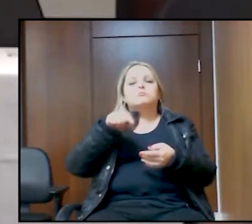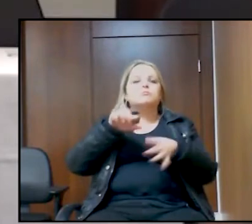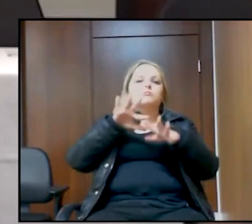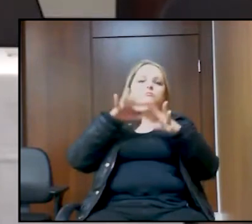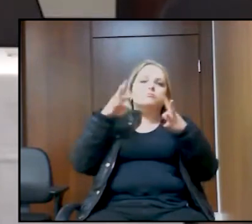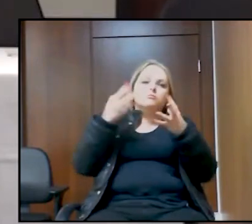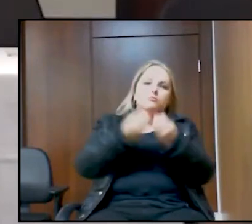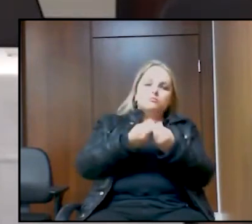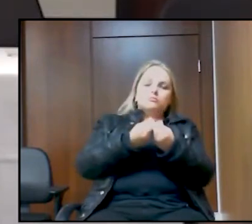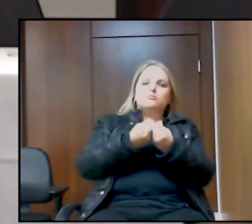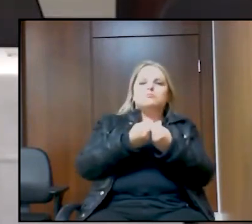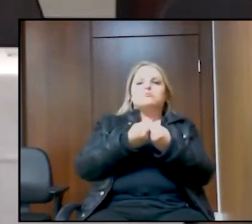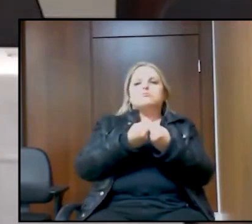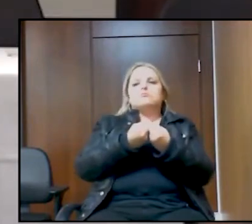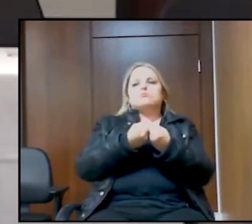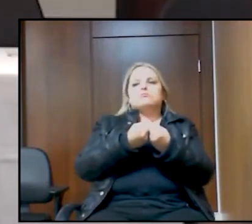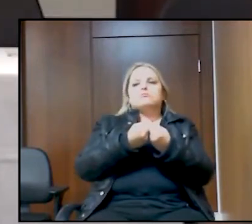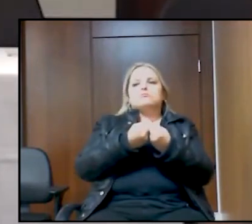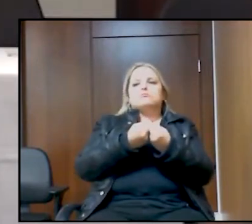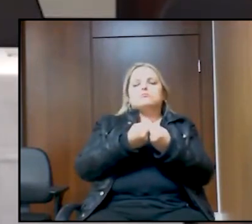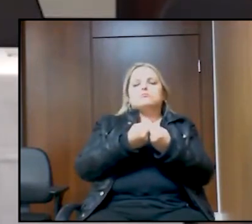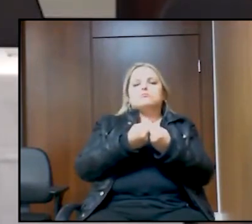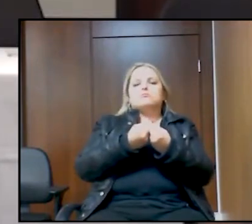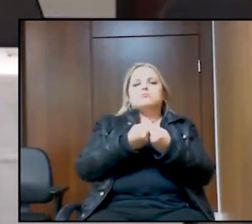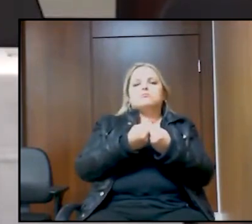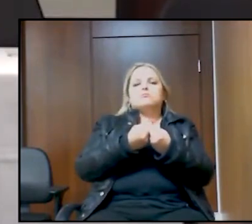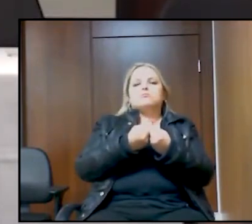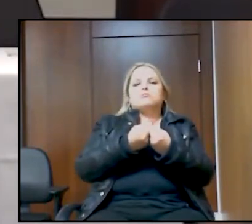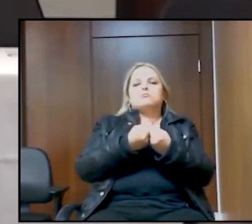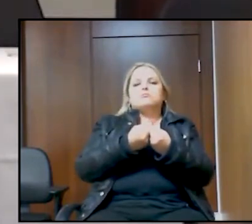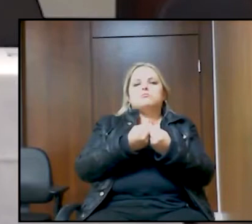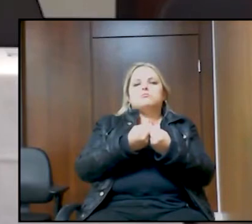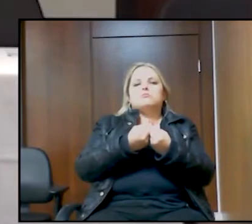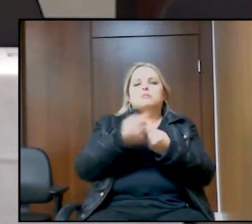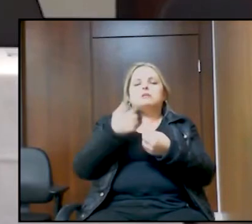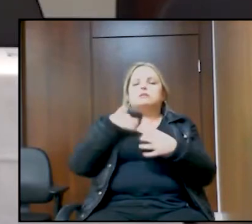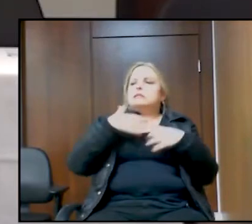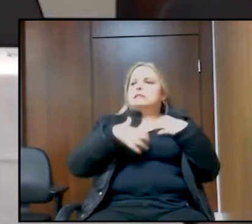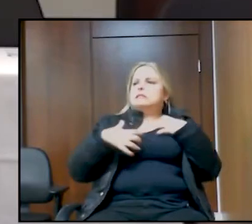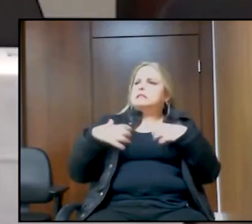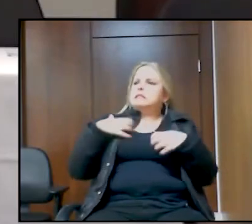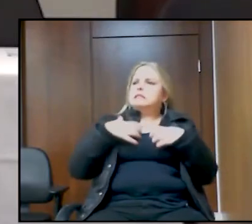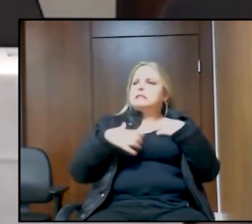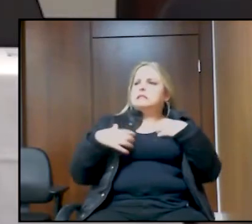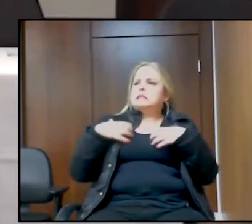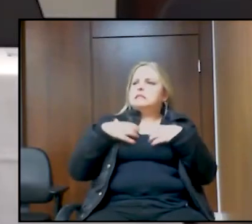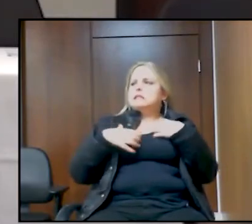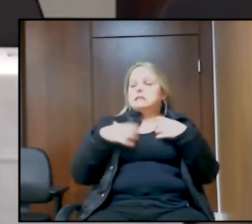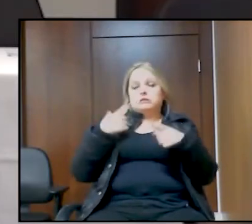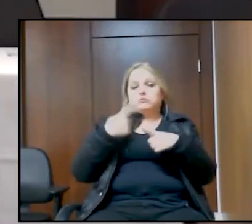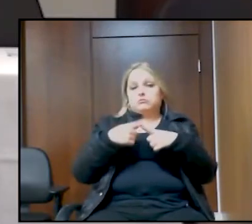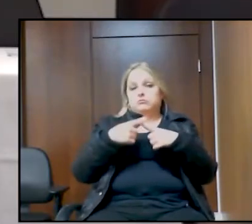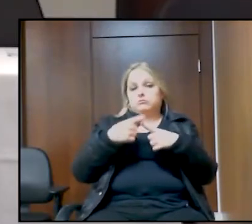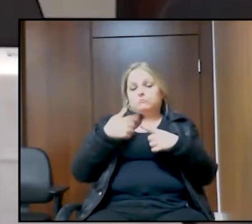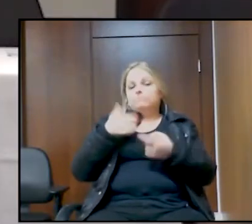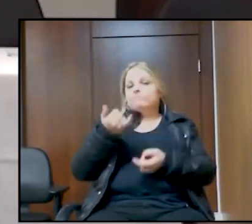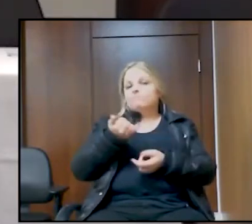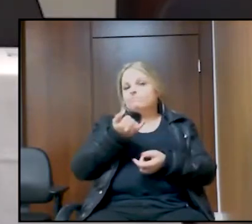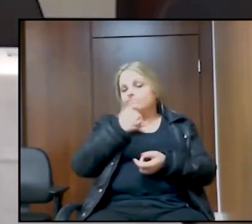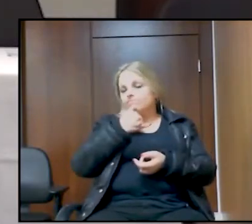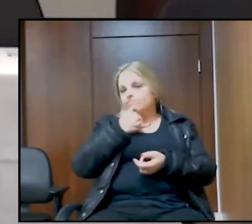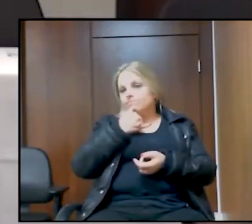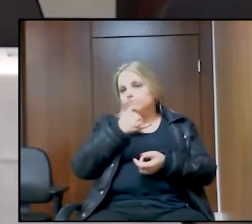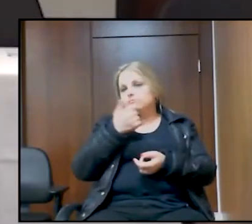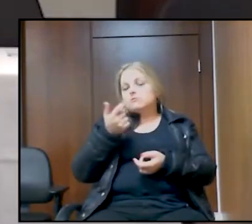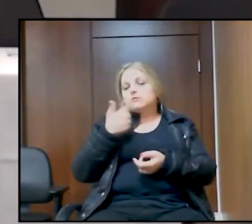família, me trouxe um incômodo pela seguinte razão. Eu, infelizmente, como falei, fiquei aqui um